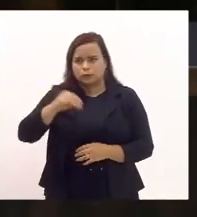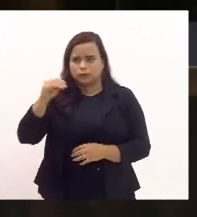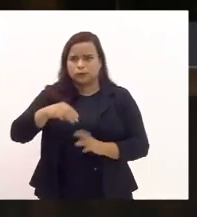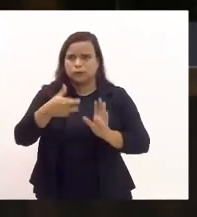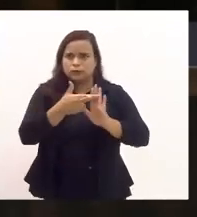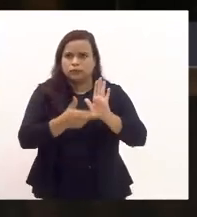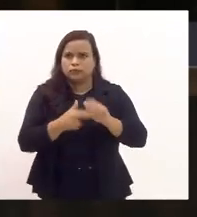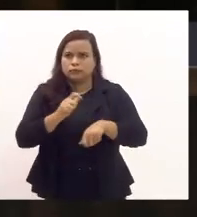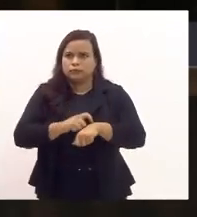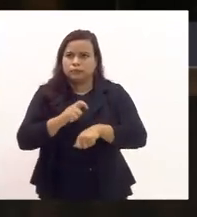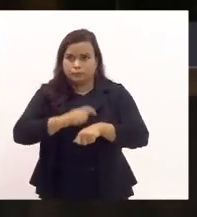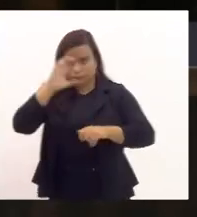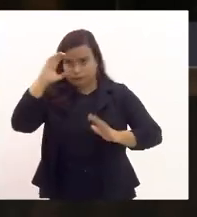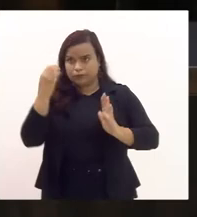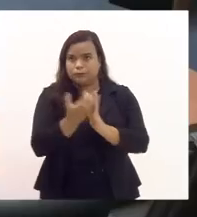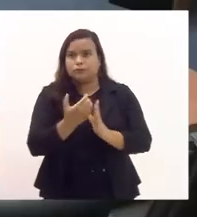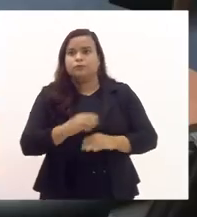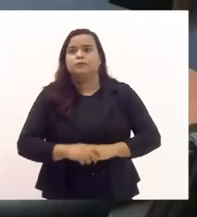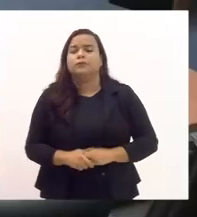tempo regimental